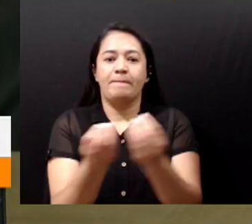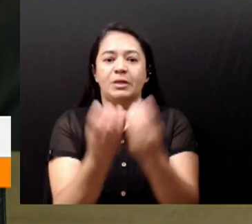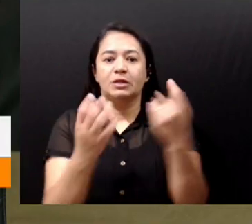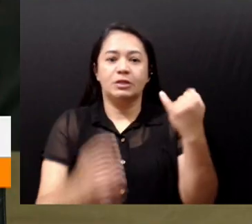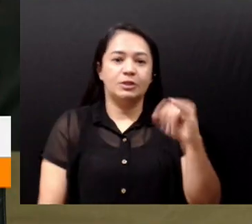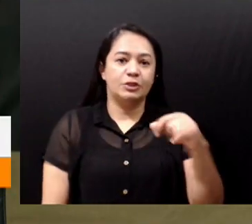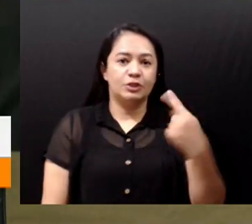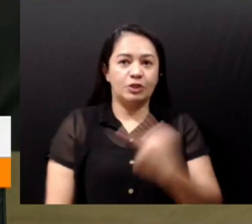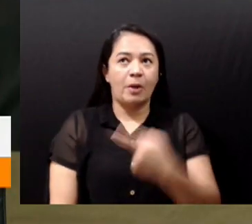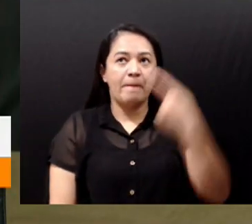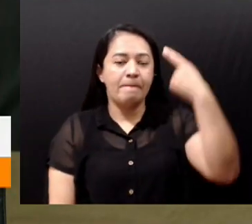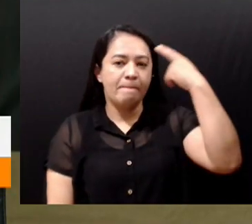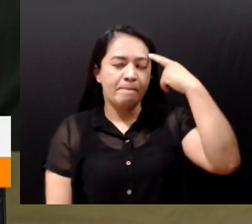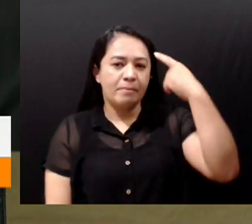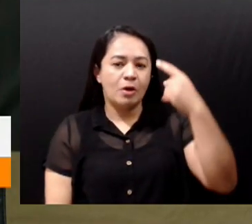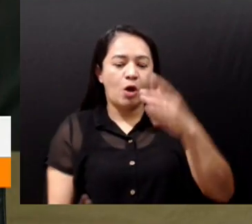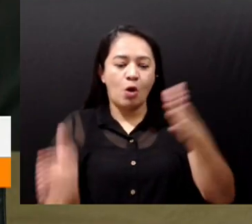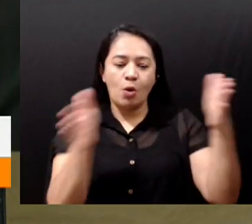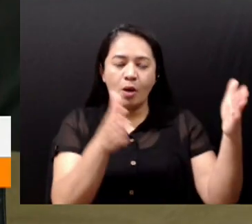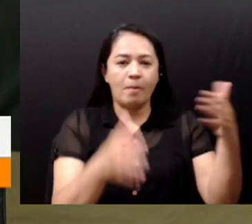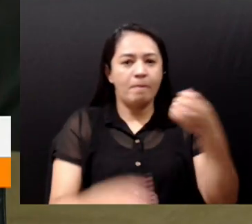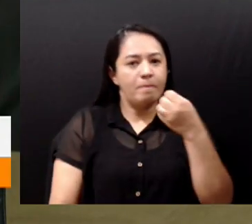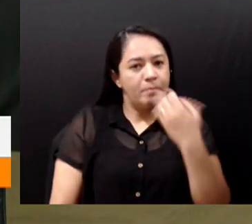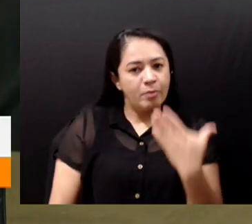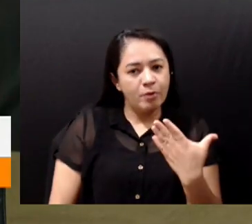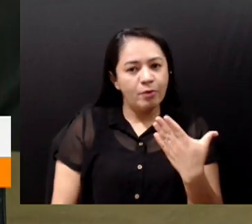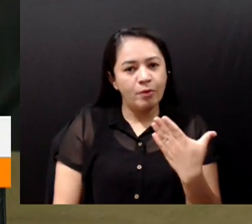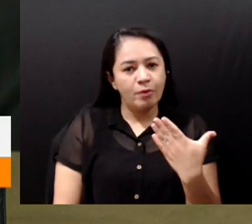lado bom, né, dessas dietas milagrosas,